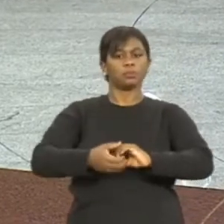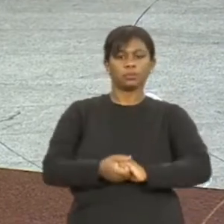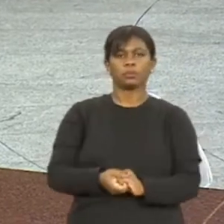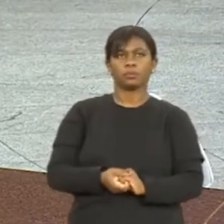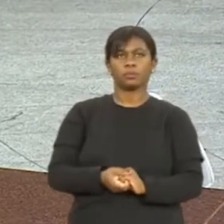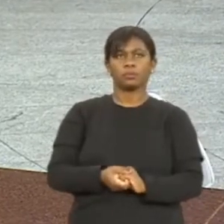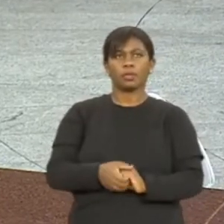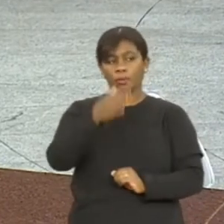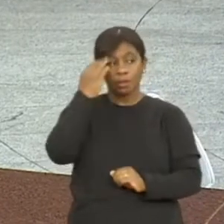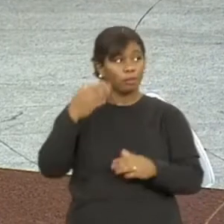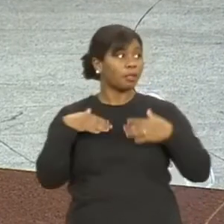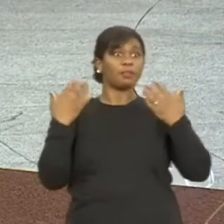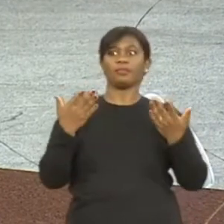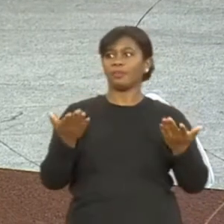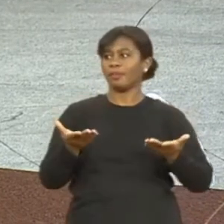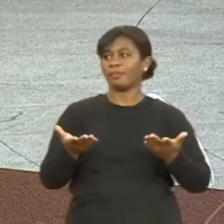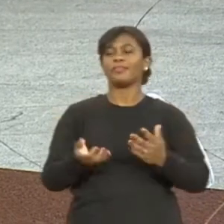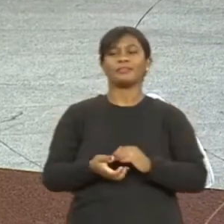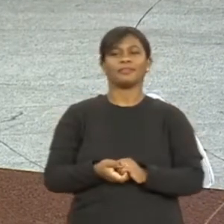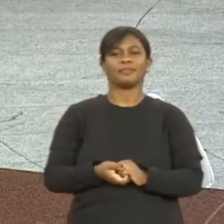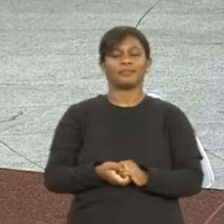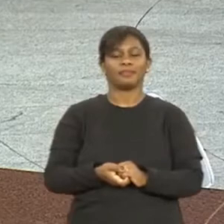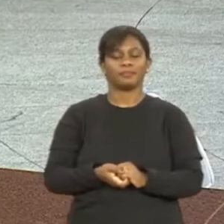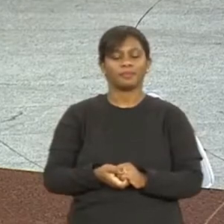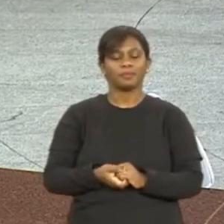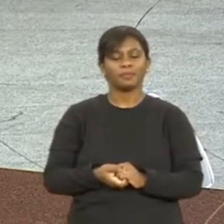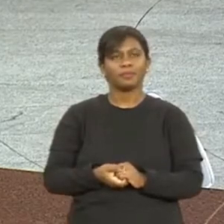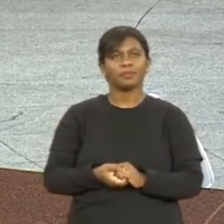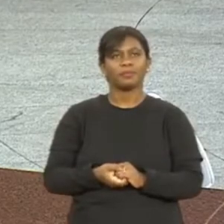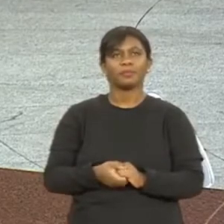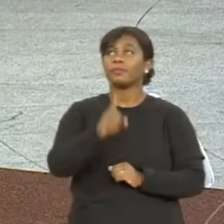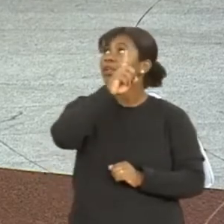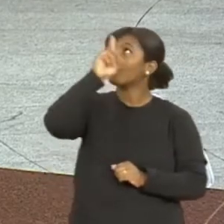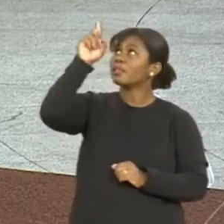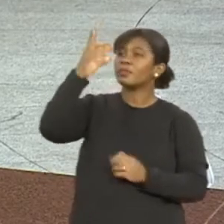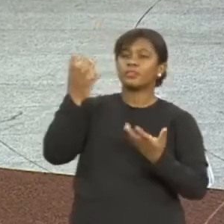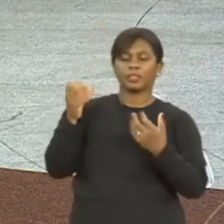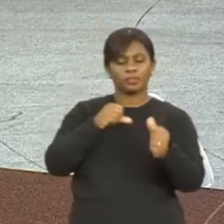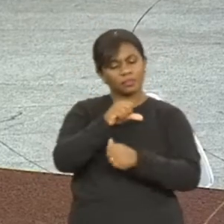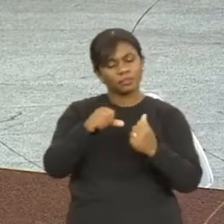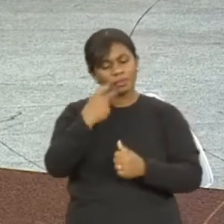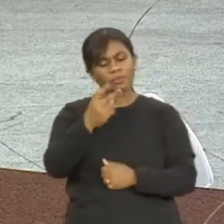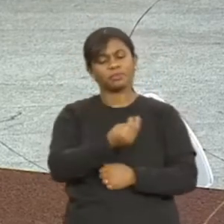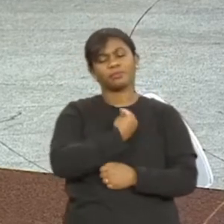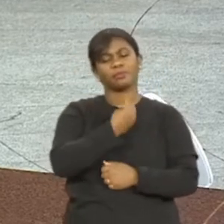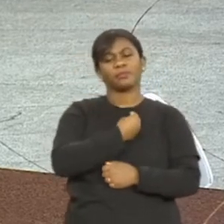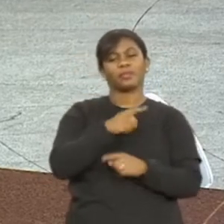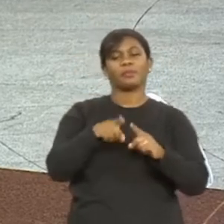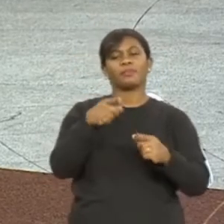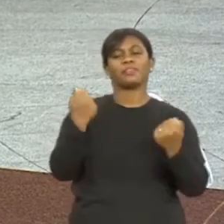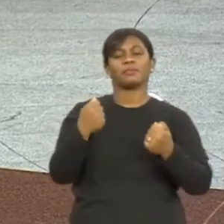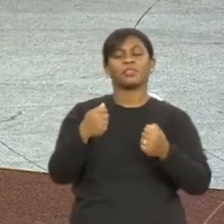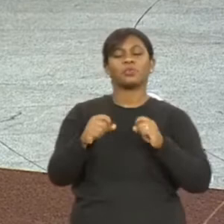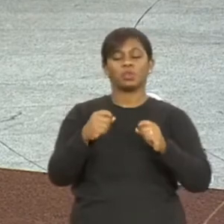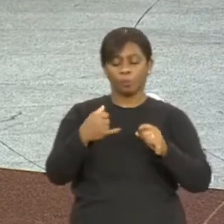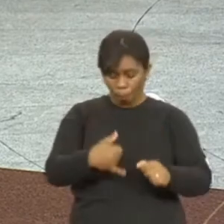A gente deve ter se assustado agora, né? Deus quer transformar a sua vida. Mas você tem que se